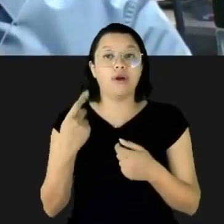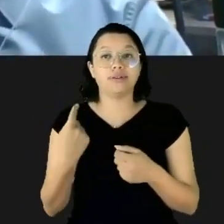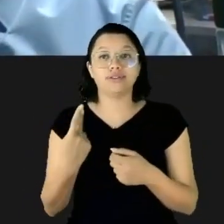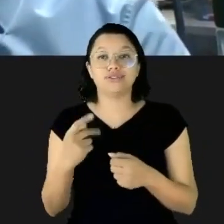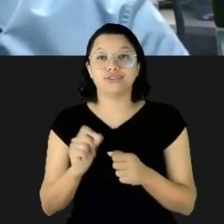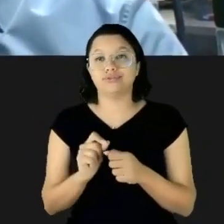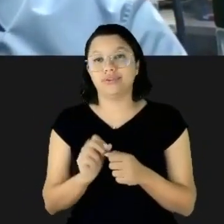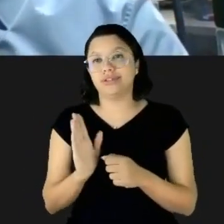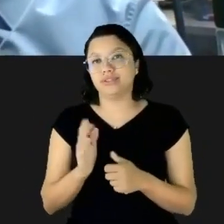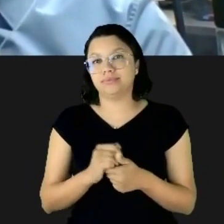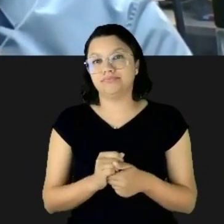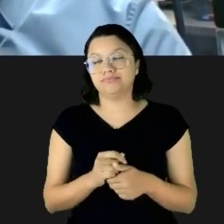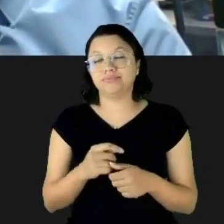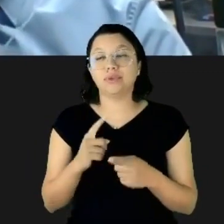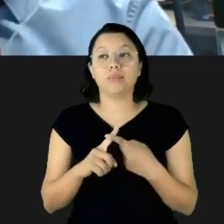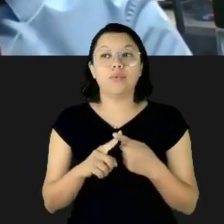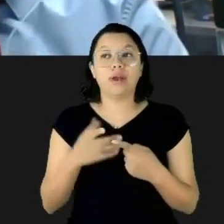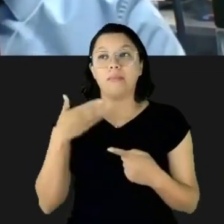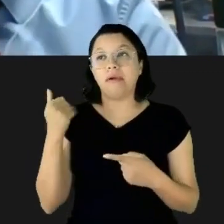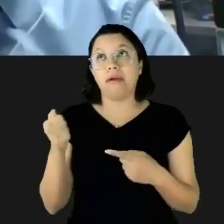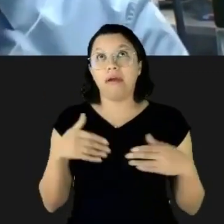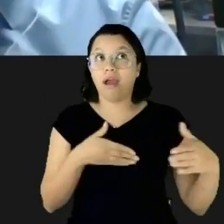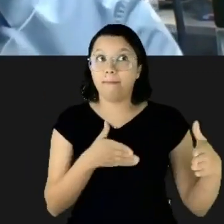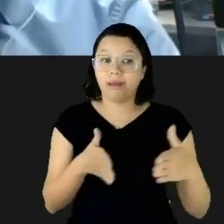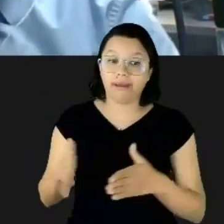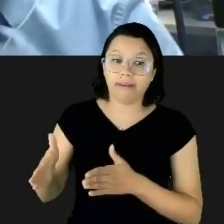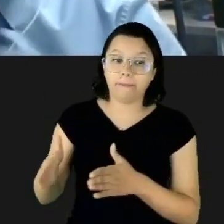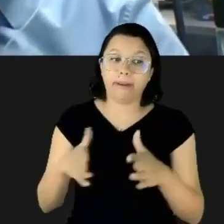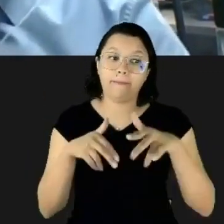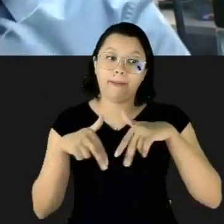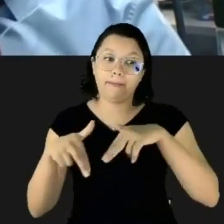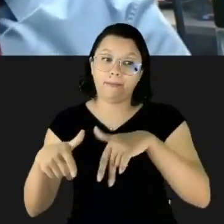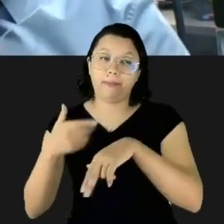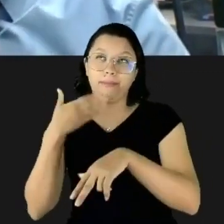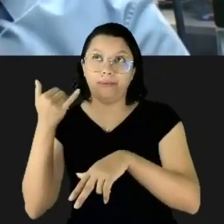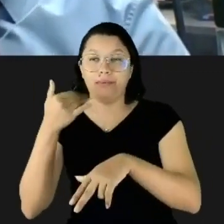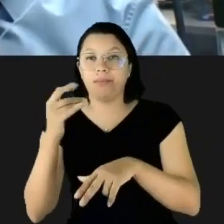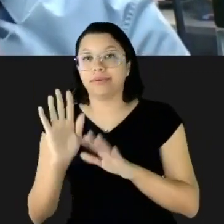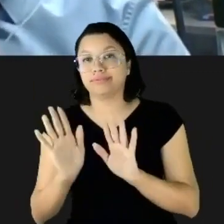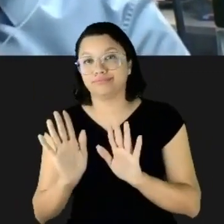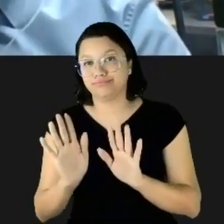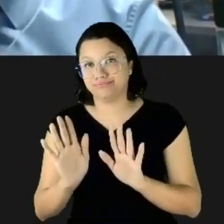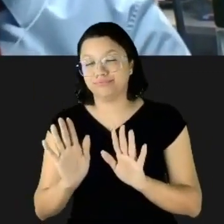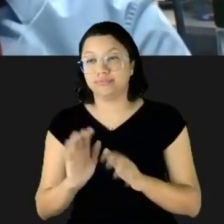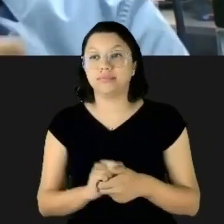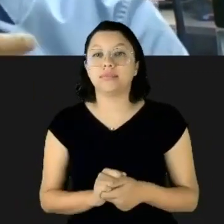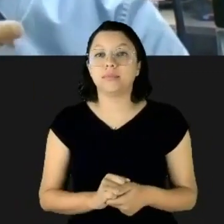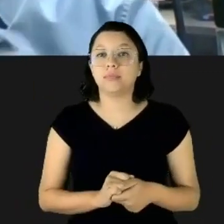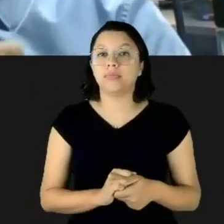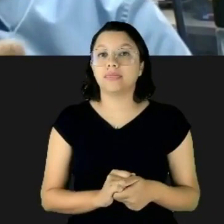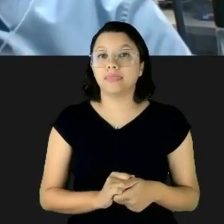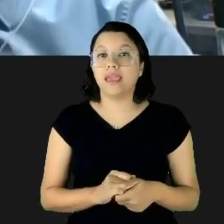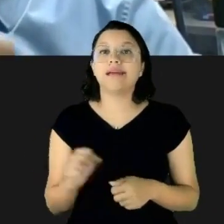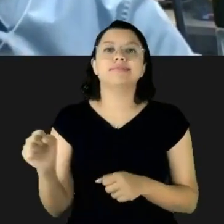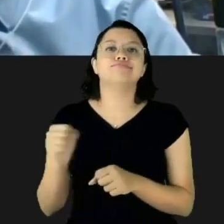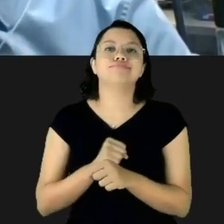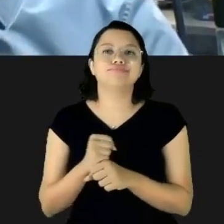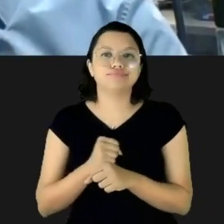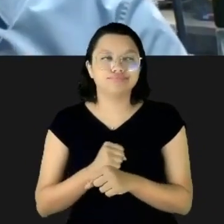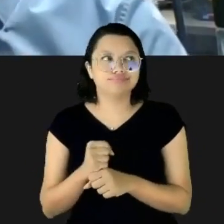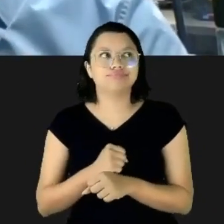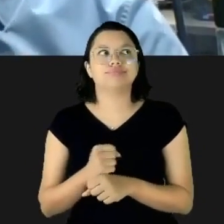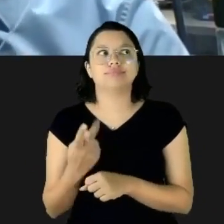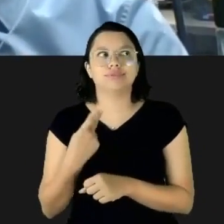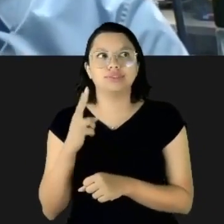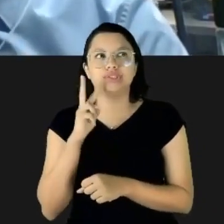jornada longa, infinita de melhora e todo ano a gente acaba olhando porque a gente não